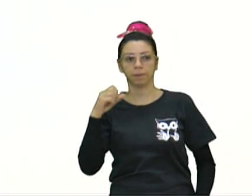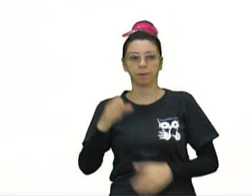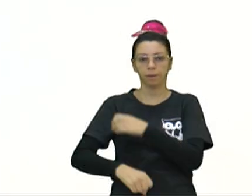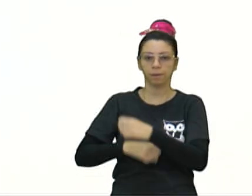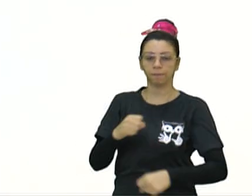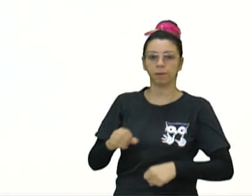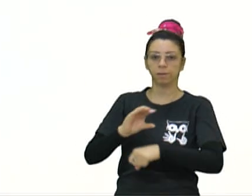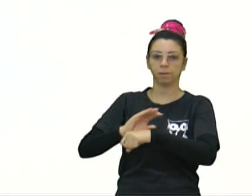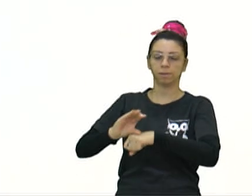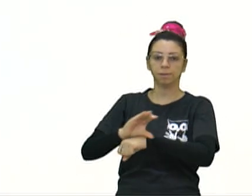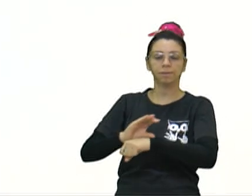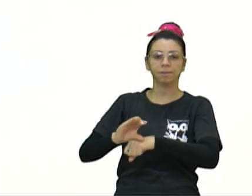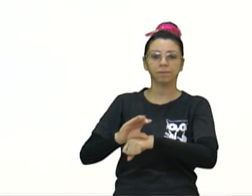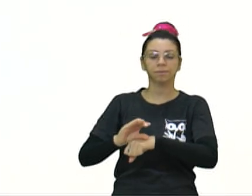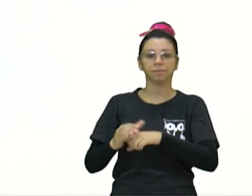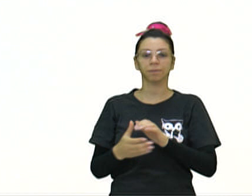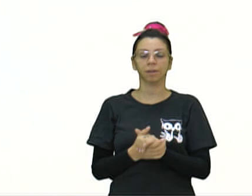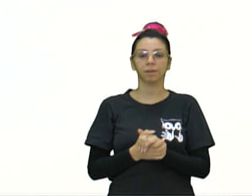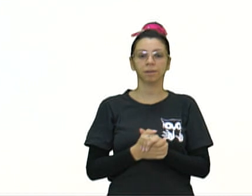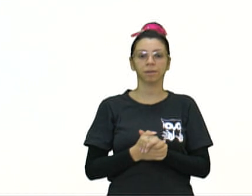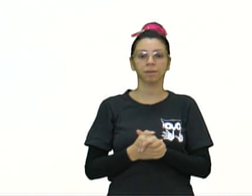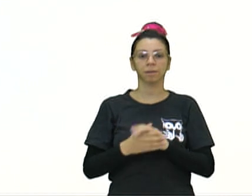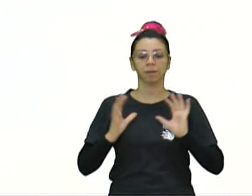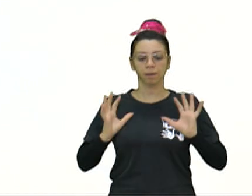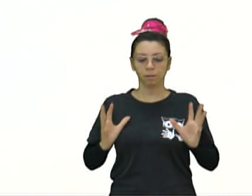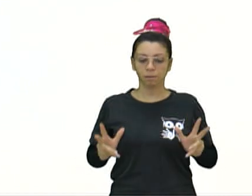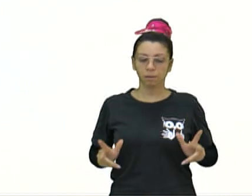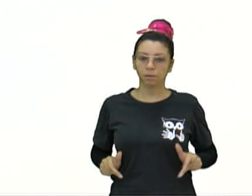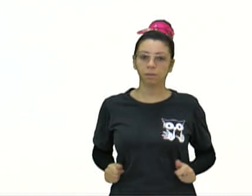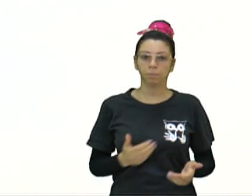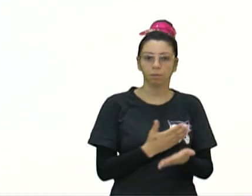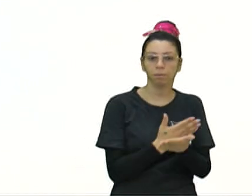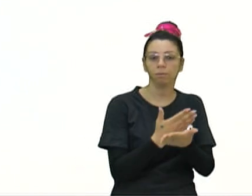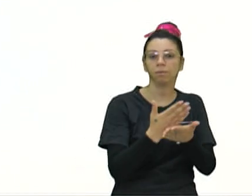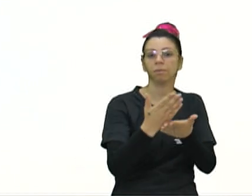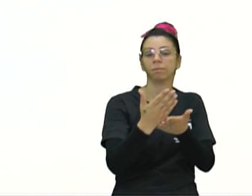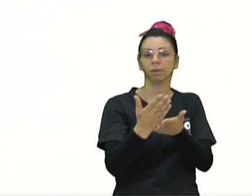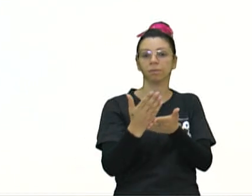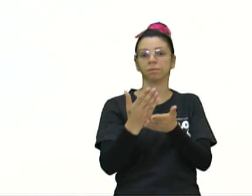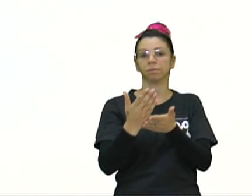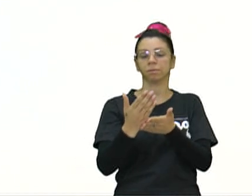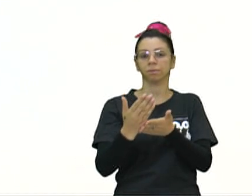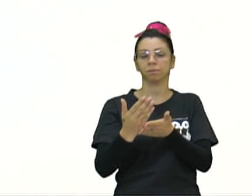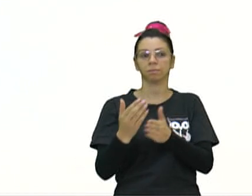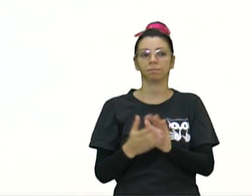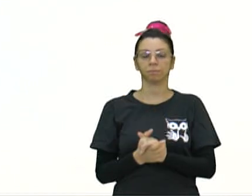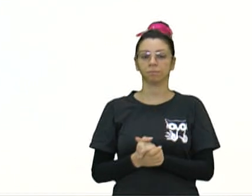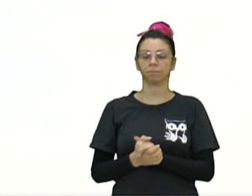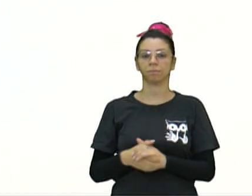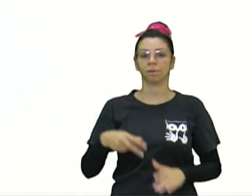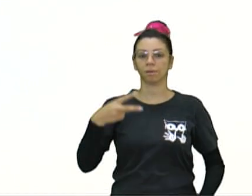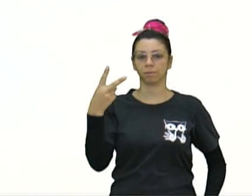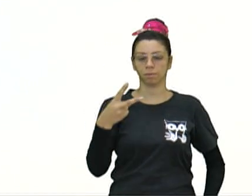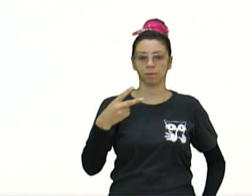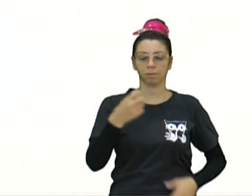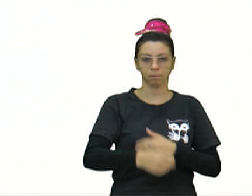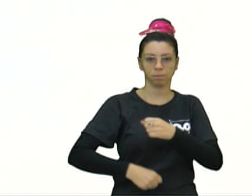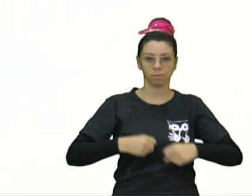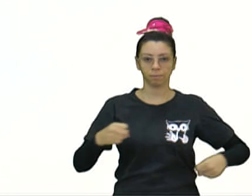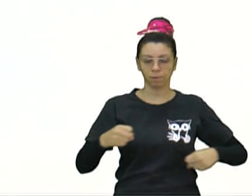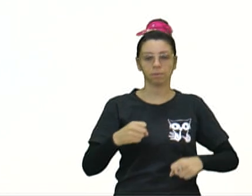e inocência, que é a semente, é quando o atleta está iniciando na sua trajetória. A segunda faixa é a amarela e a